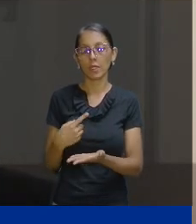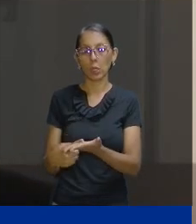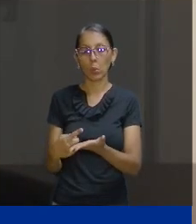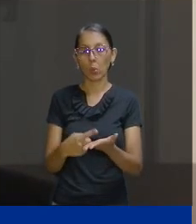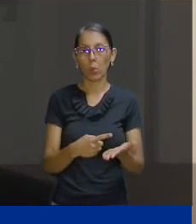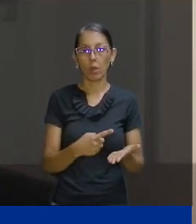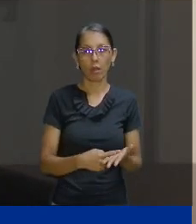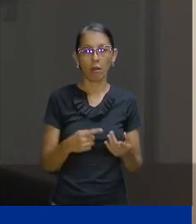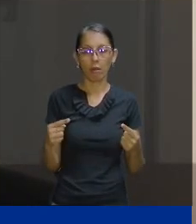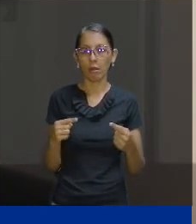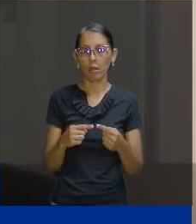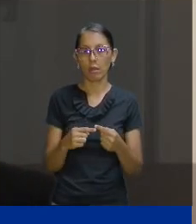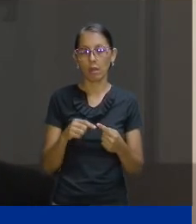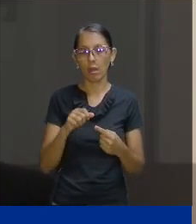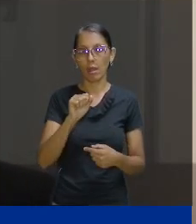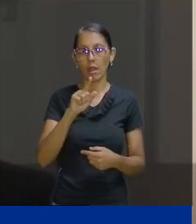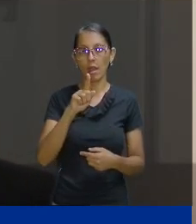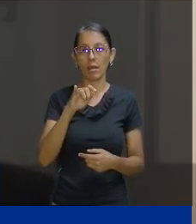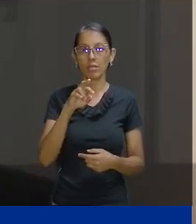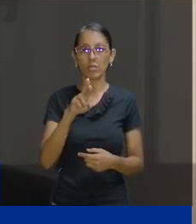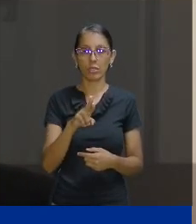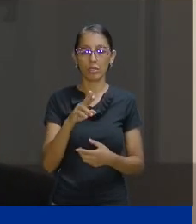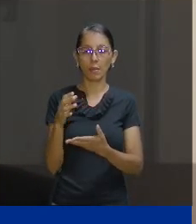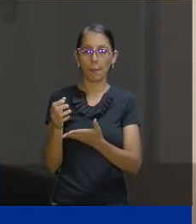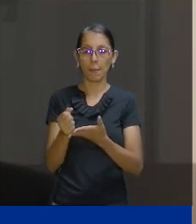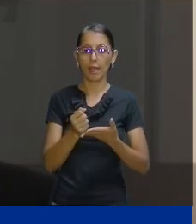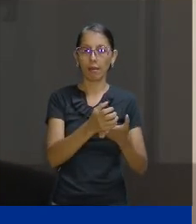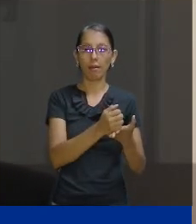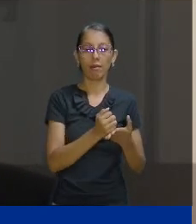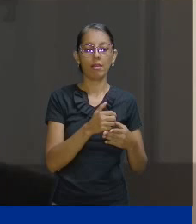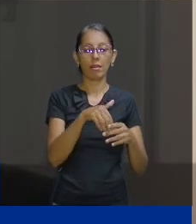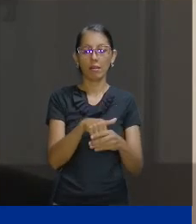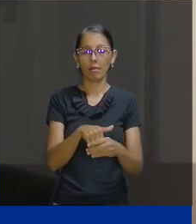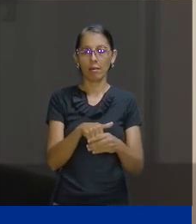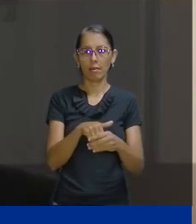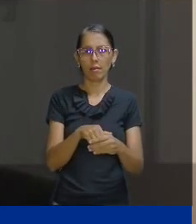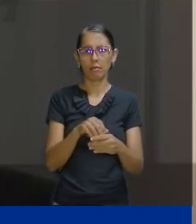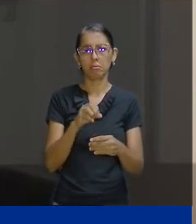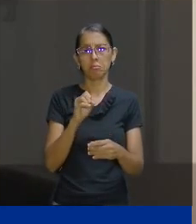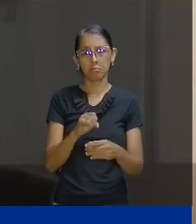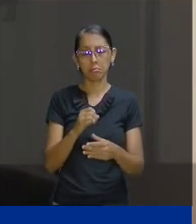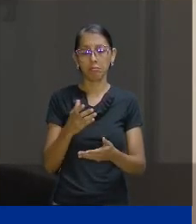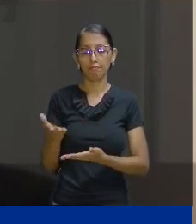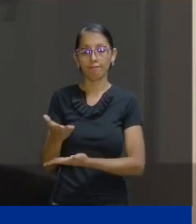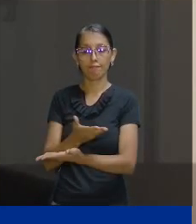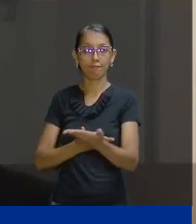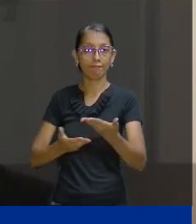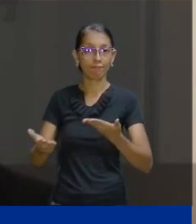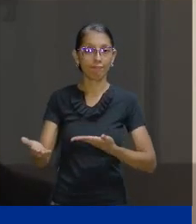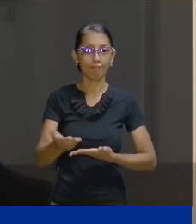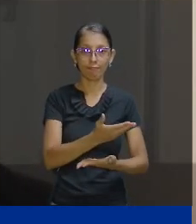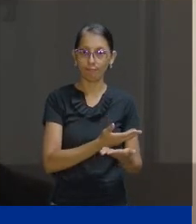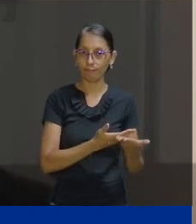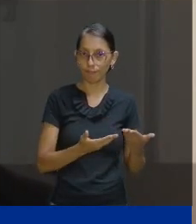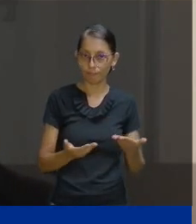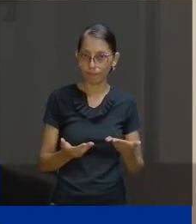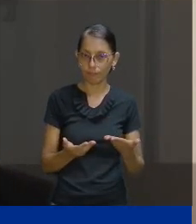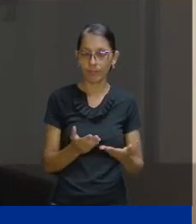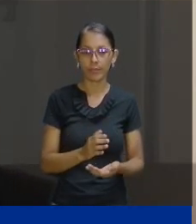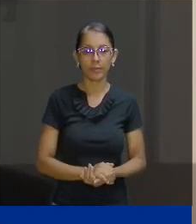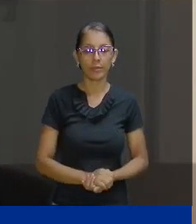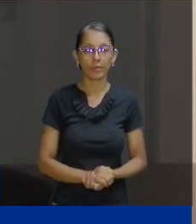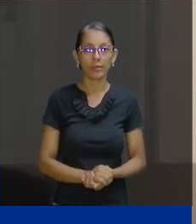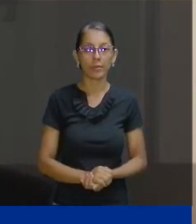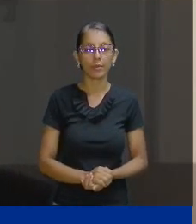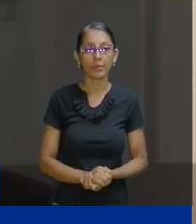O que o Ministério Público quer inferir é da conversa com os motoristas, sem ouvir o eleitor,